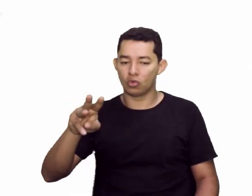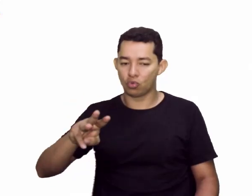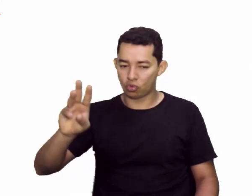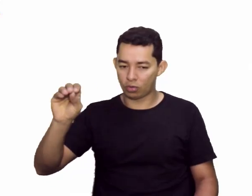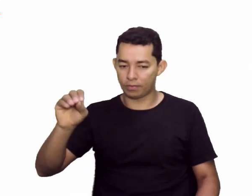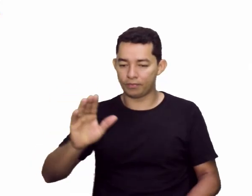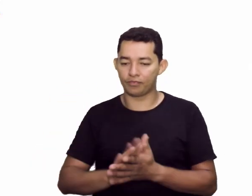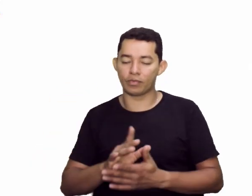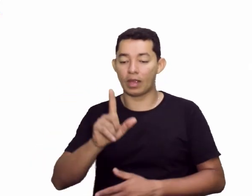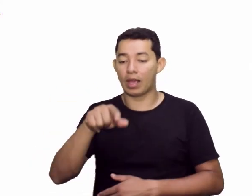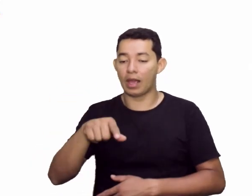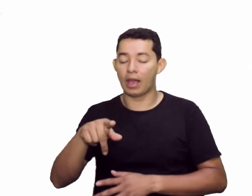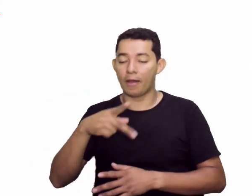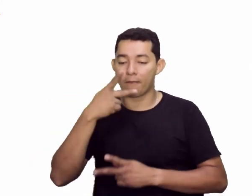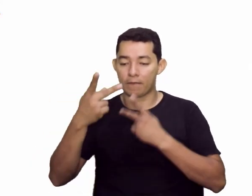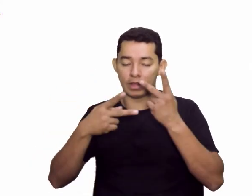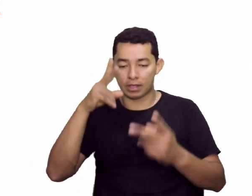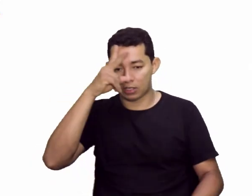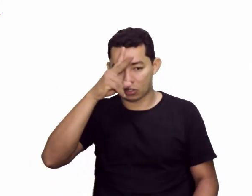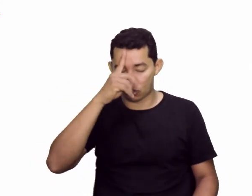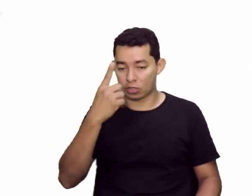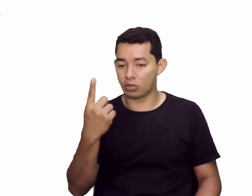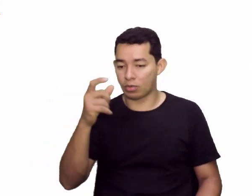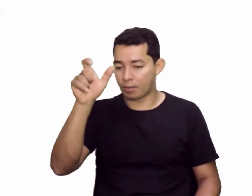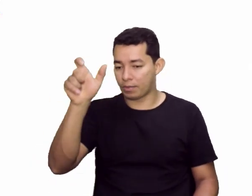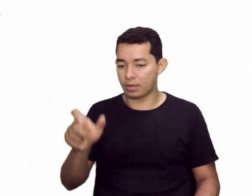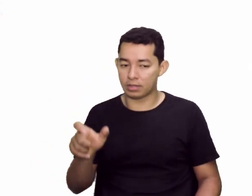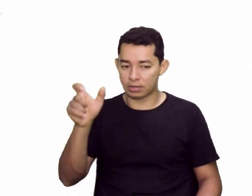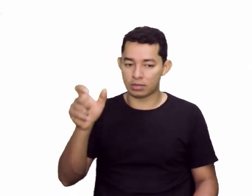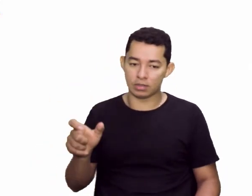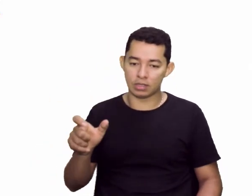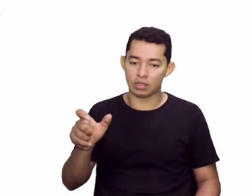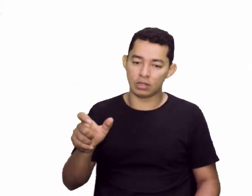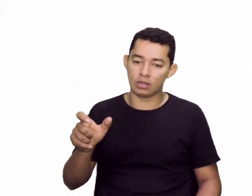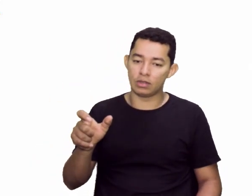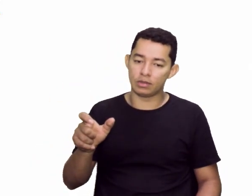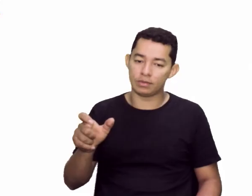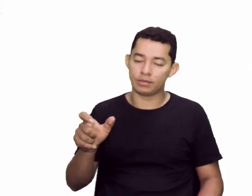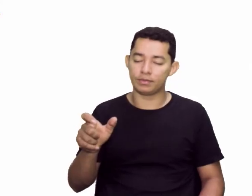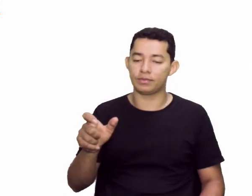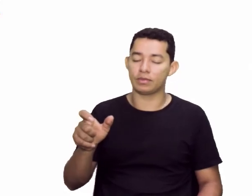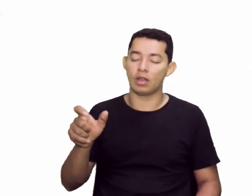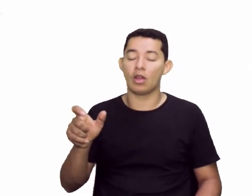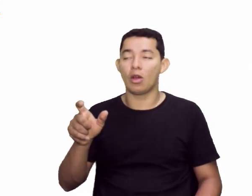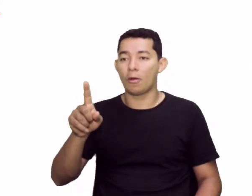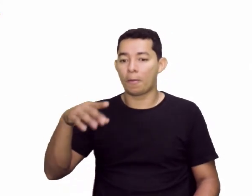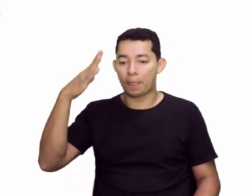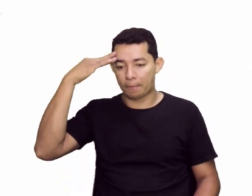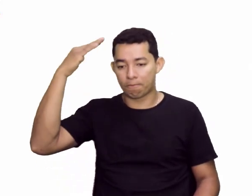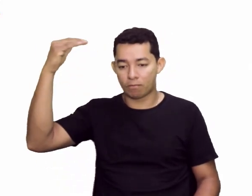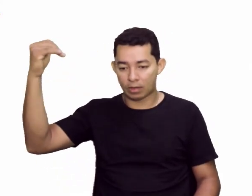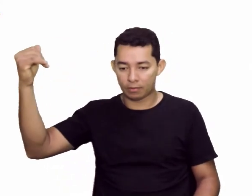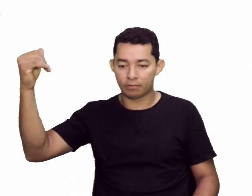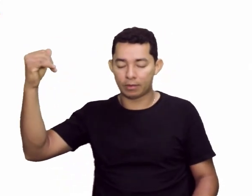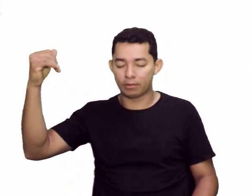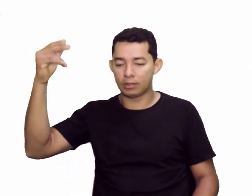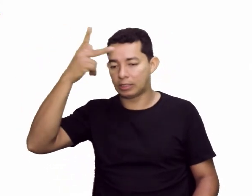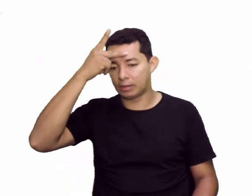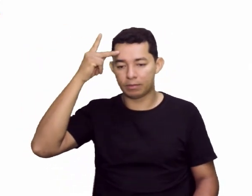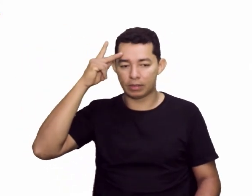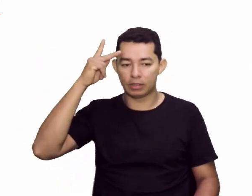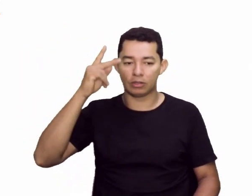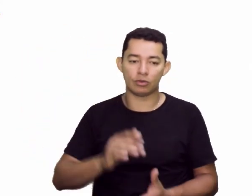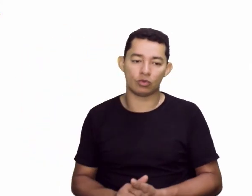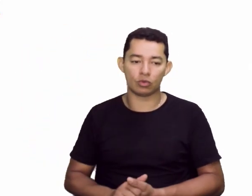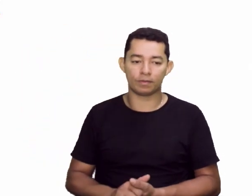é uma biografia contada através de música da essa grande artista e multiartista Cher,